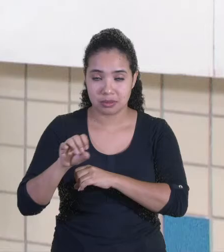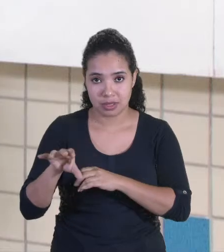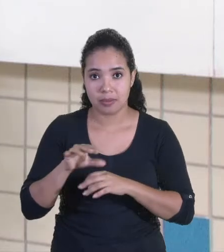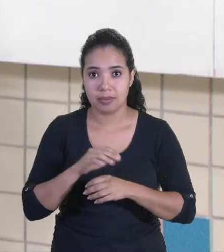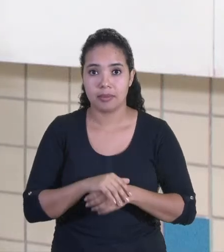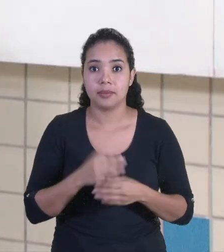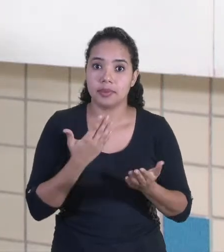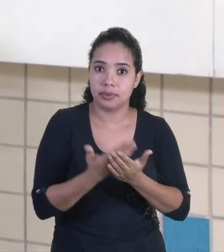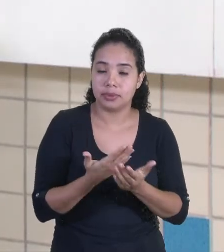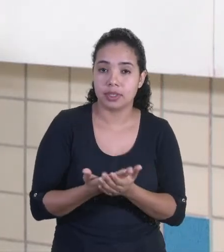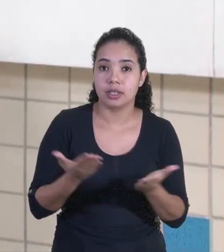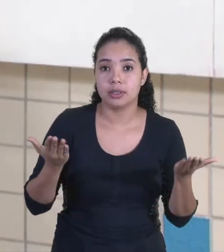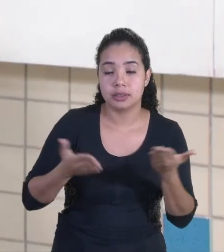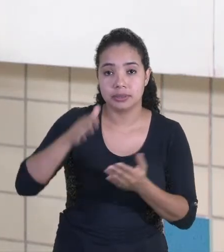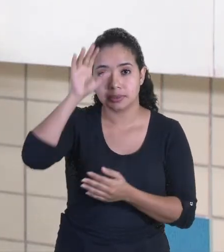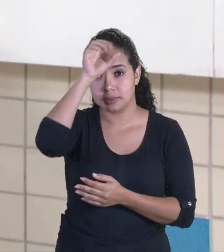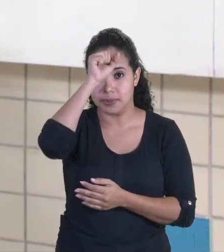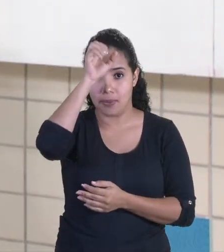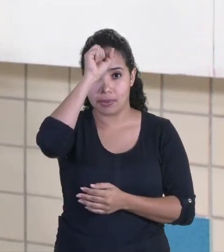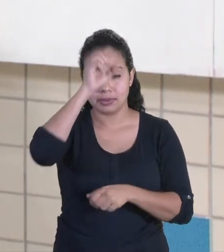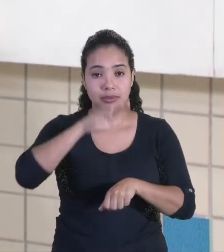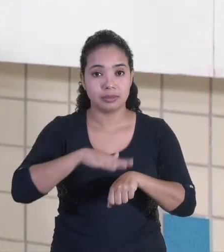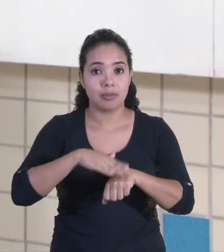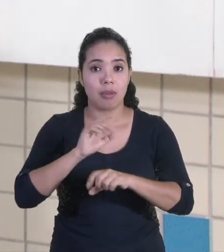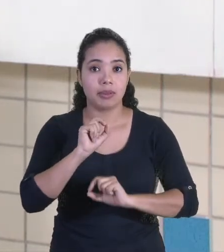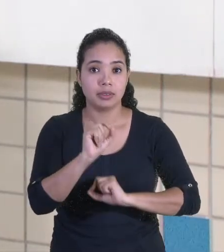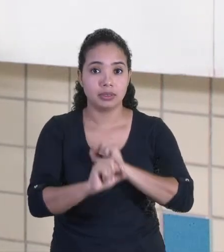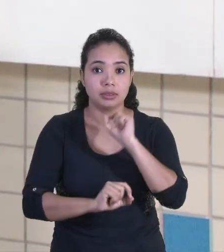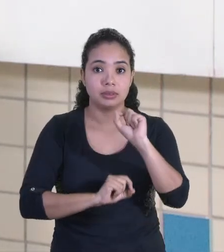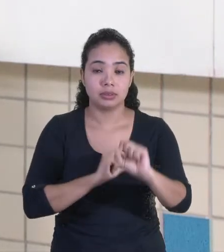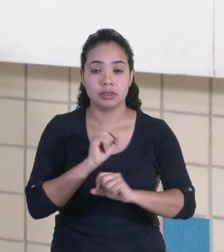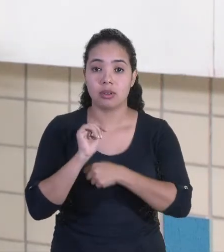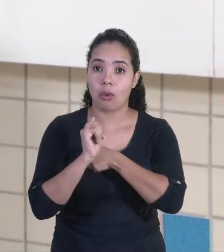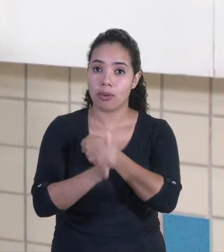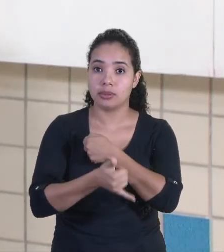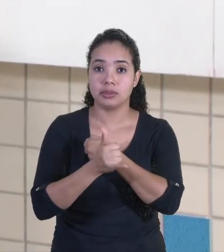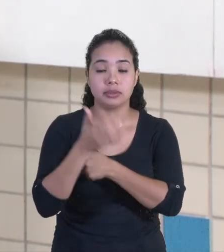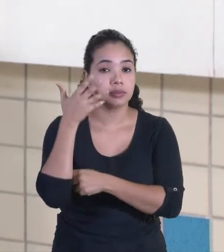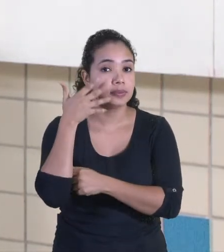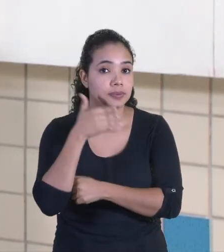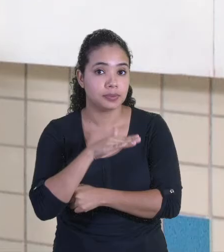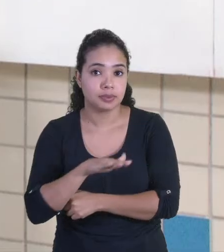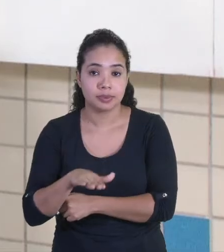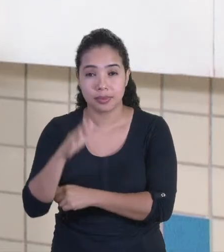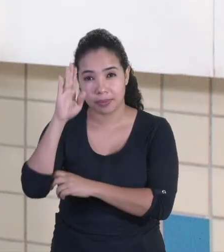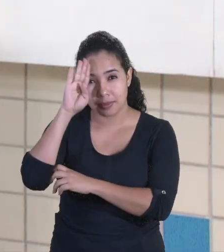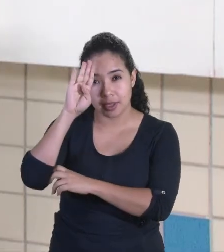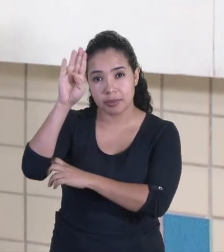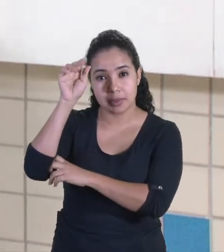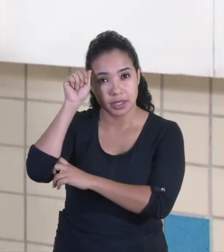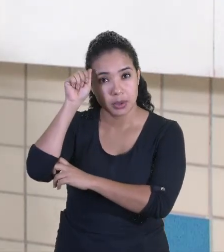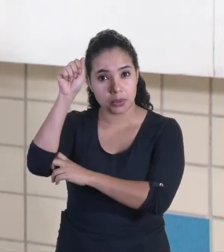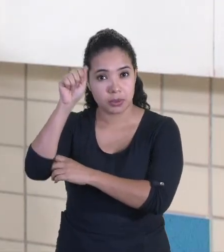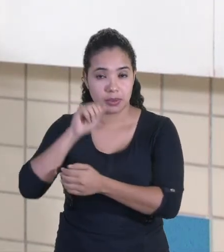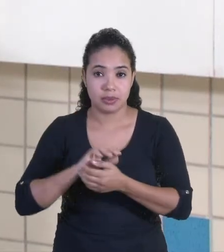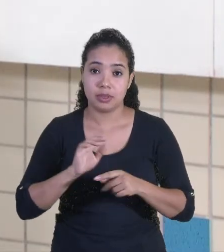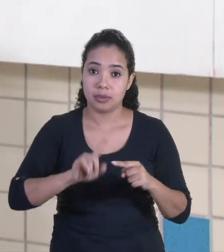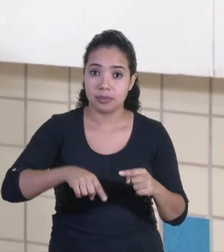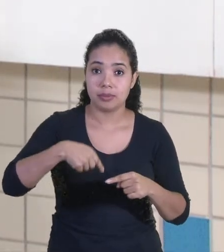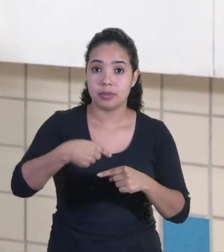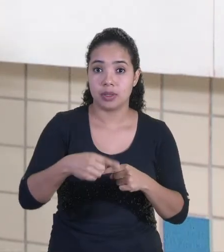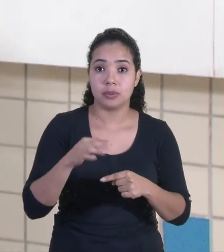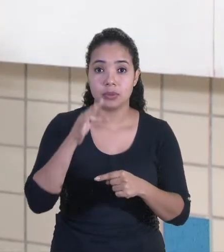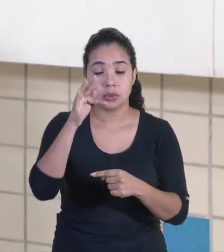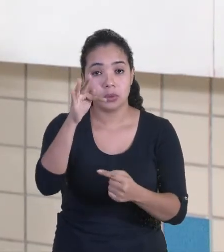de hoje, aprendemos um pouco mais sobre os contos infantis e seus principais autores. Na próxima